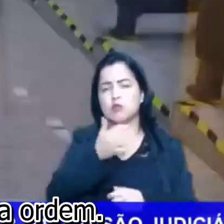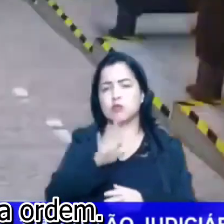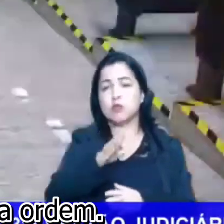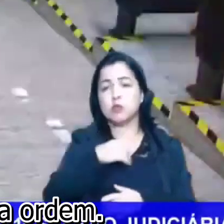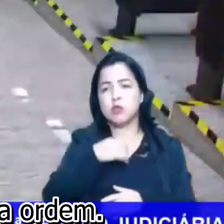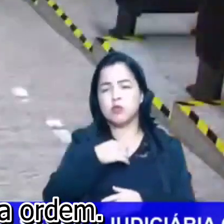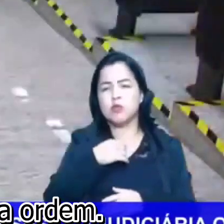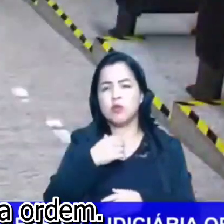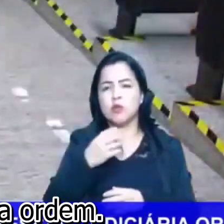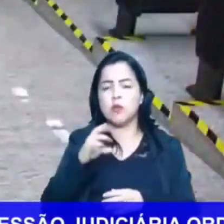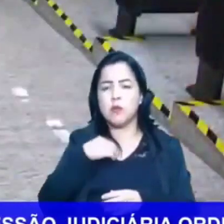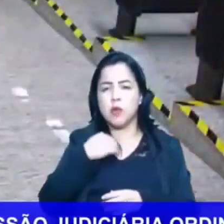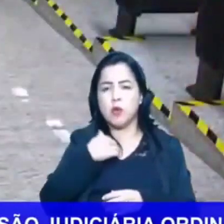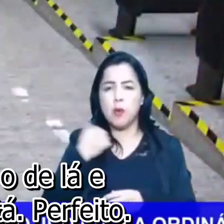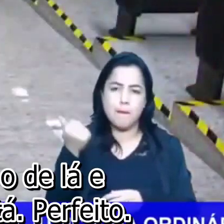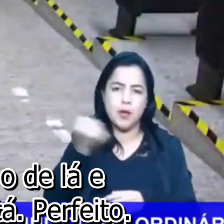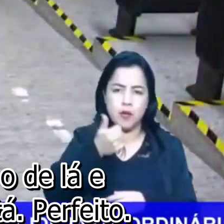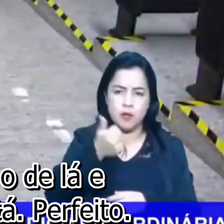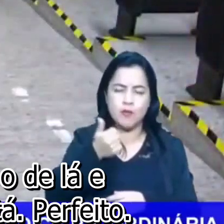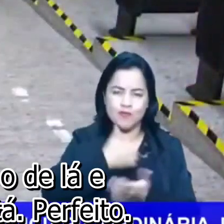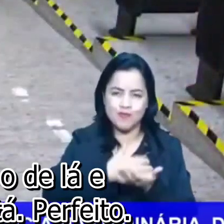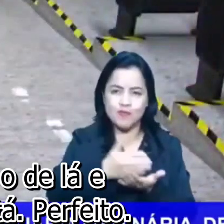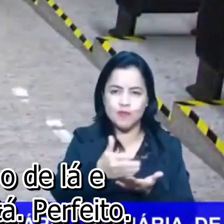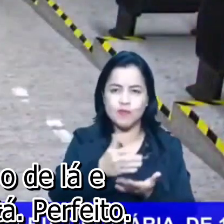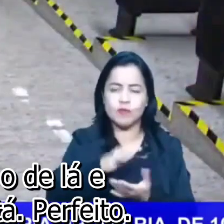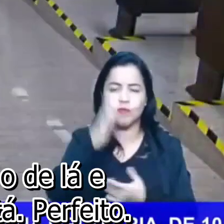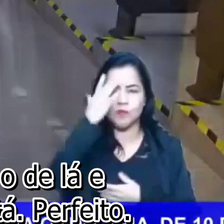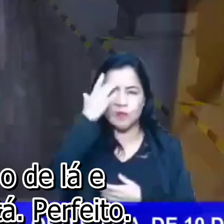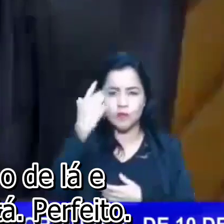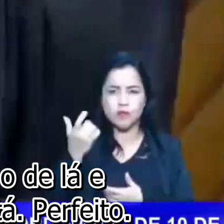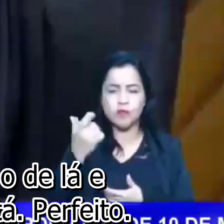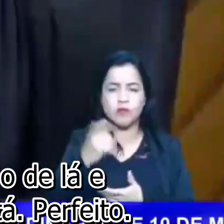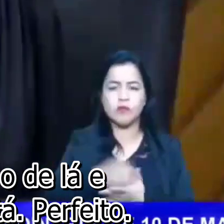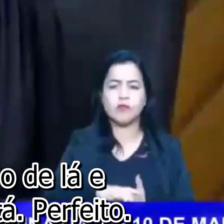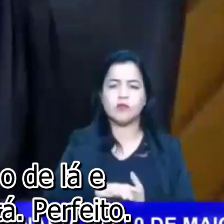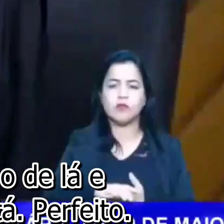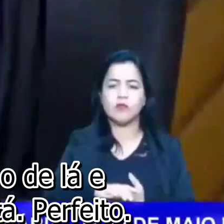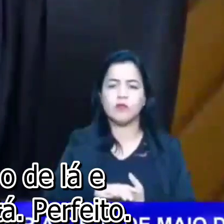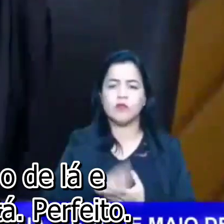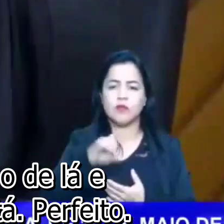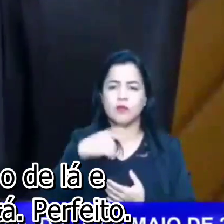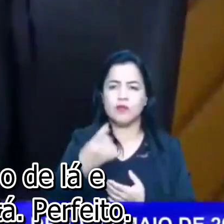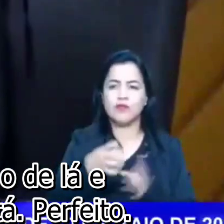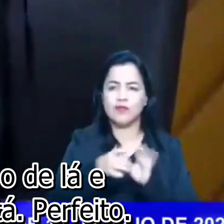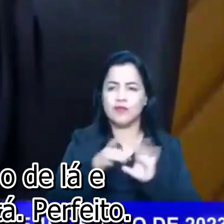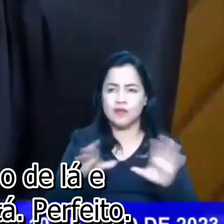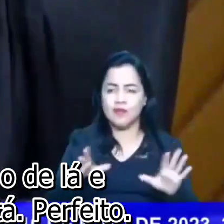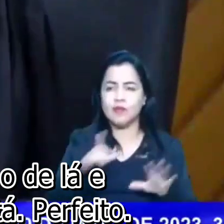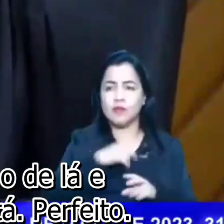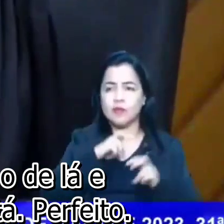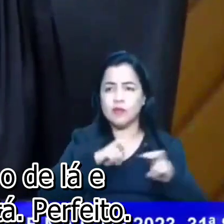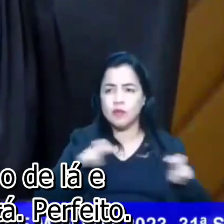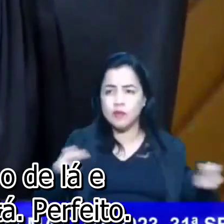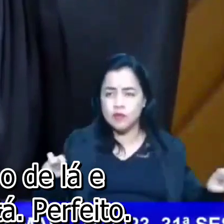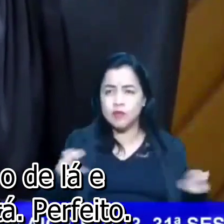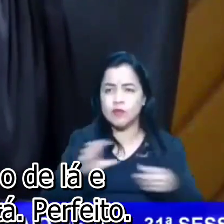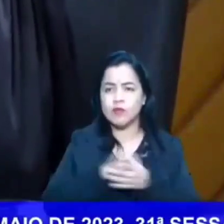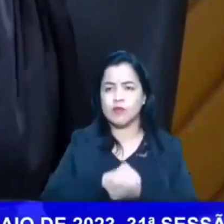estiver na ordem lá aqui. Perfeito. E aí a gente, amanhã o senhor faz aí o de lá e depois liberamos, porque tem quórum amanhã,